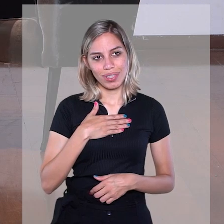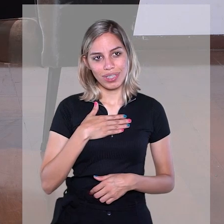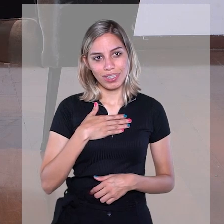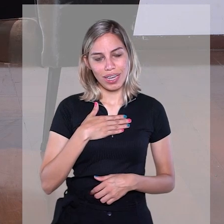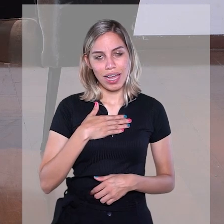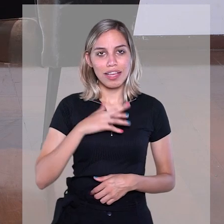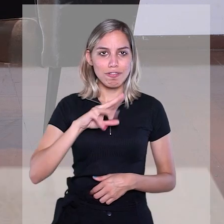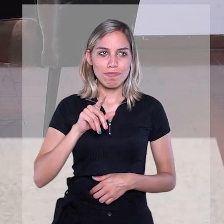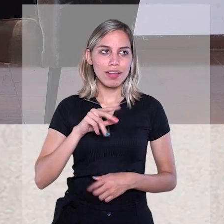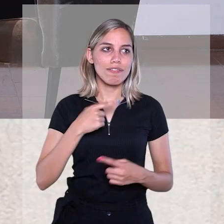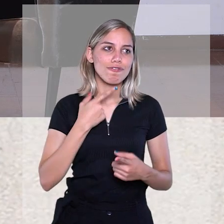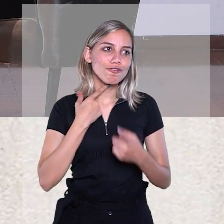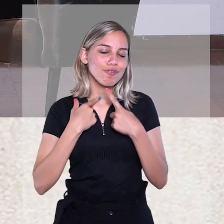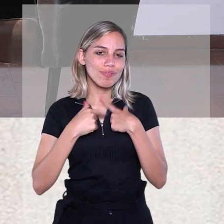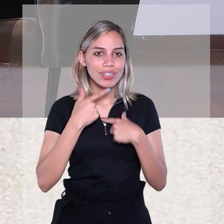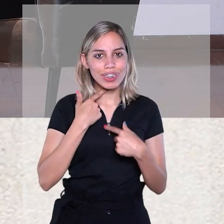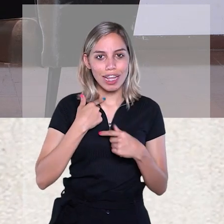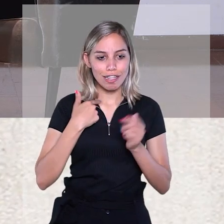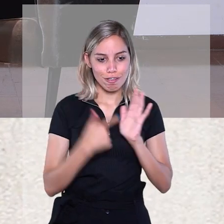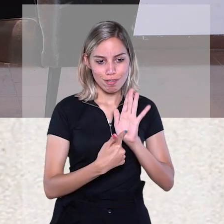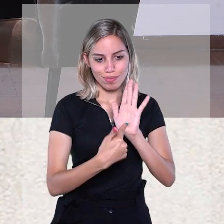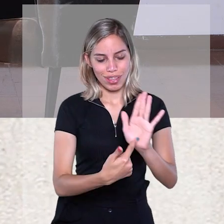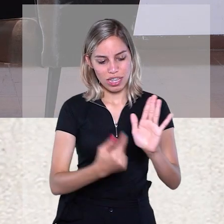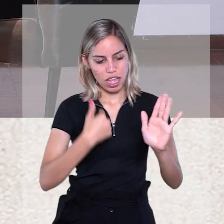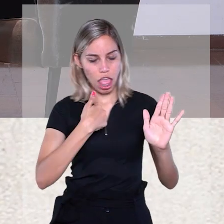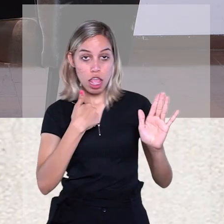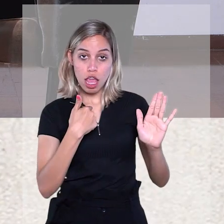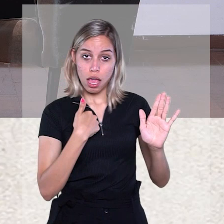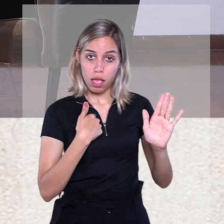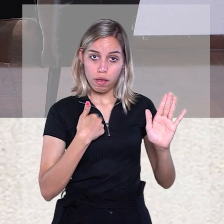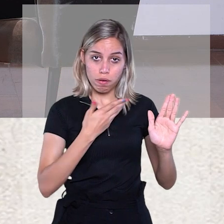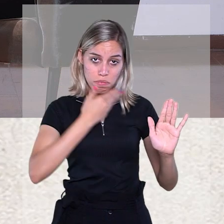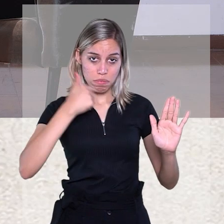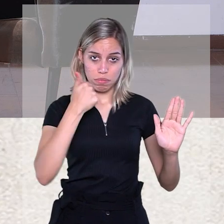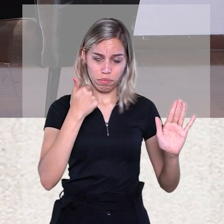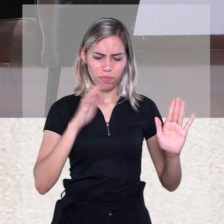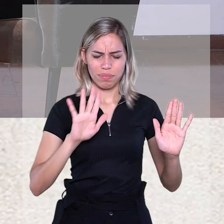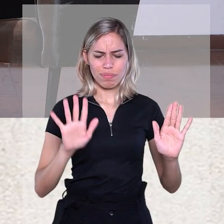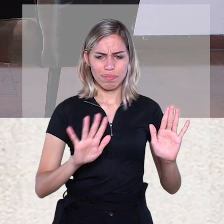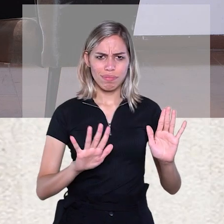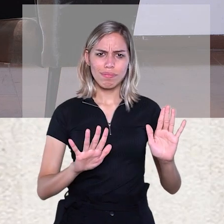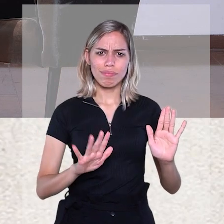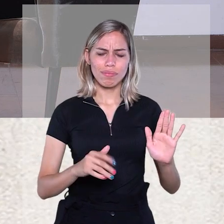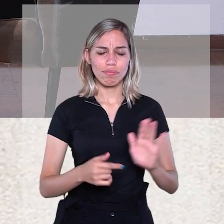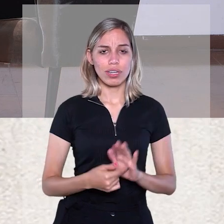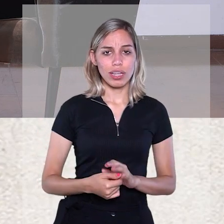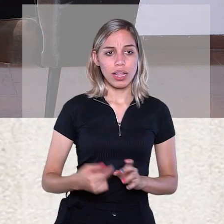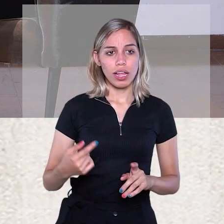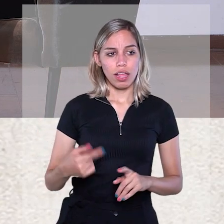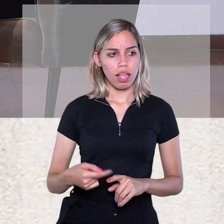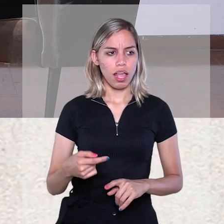da vontade ou necessidade de mostrar que eu estou à frente do que quer que seja. É assim porque é assim, e não